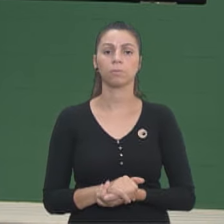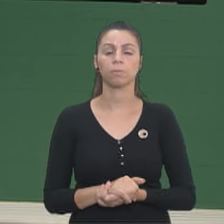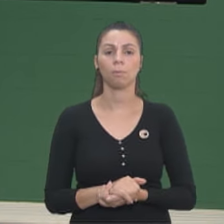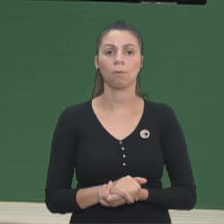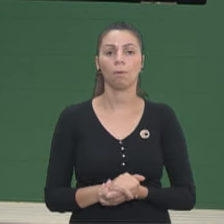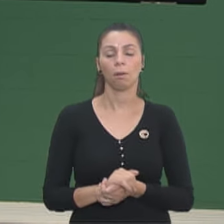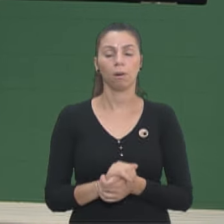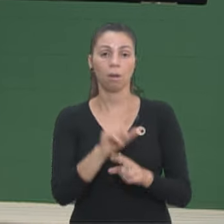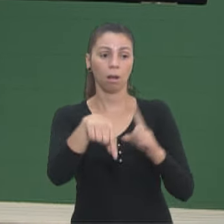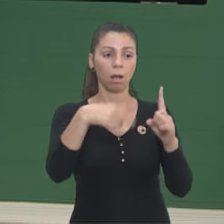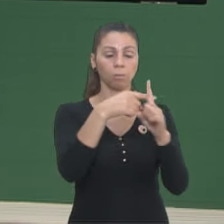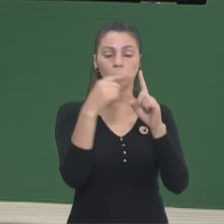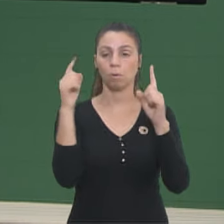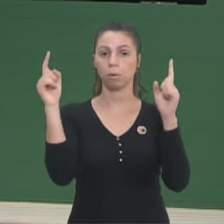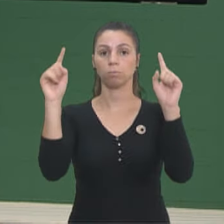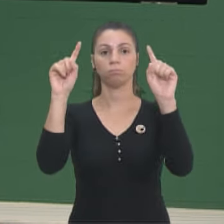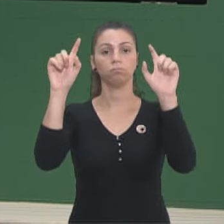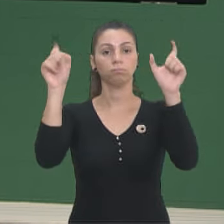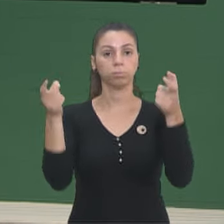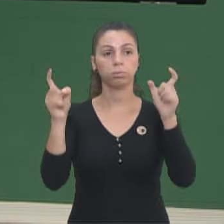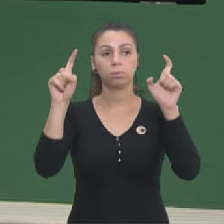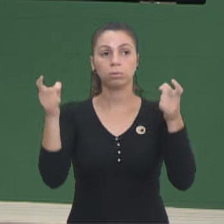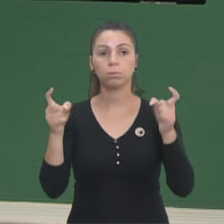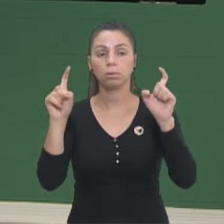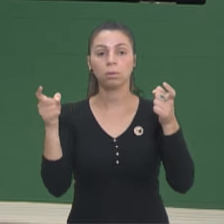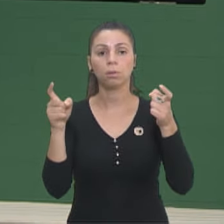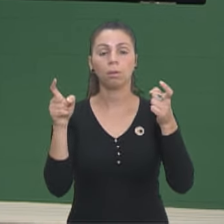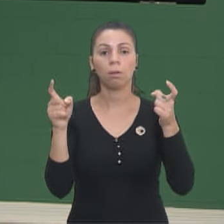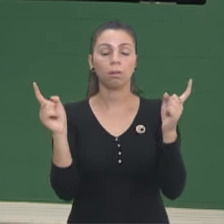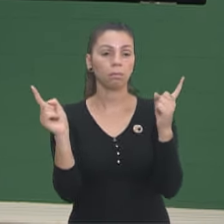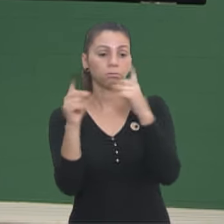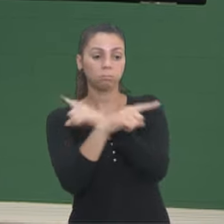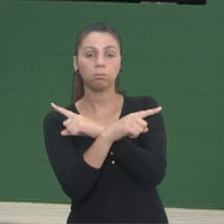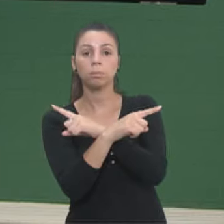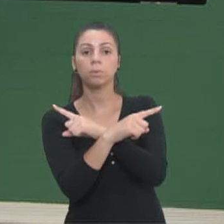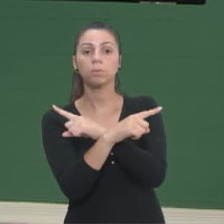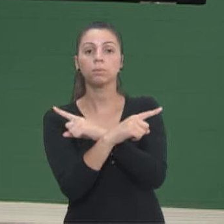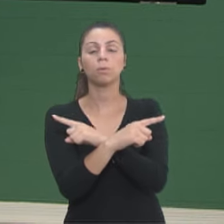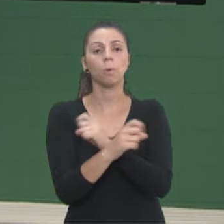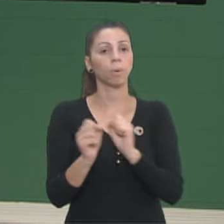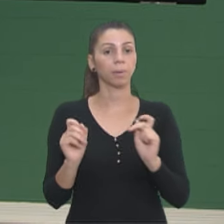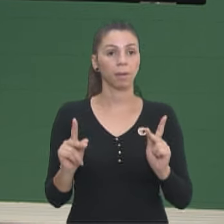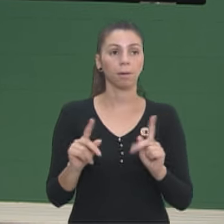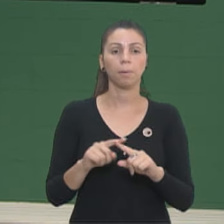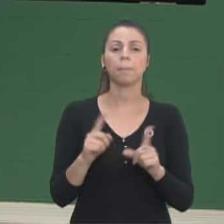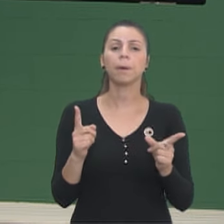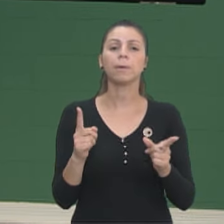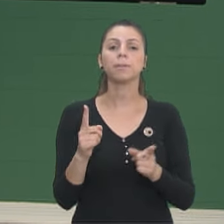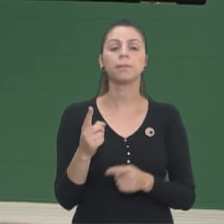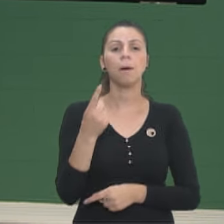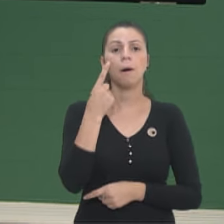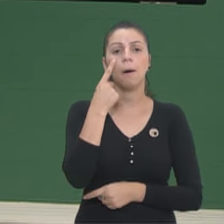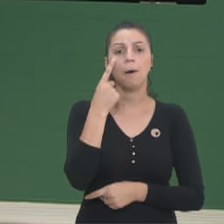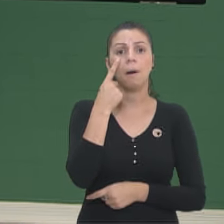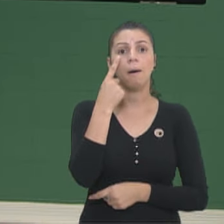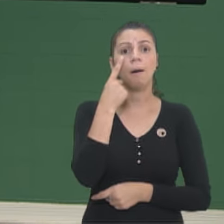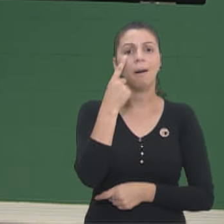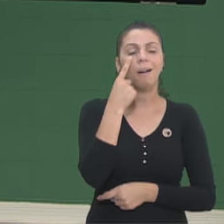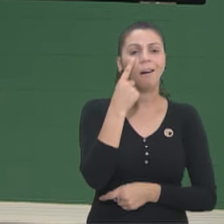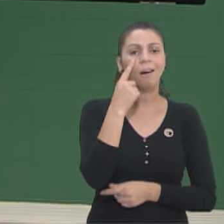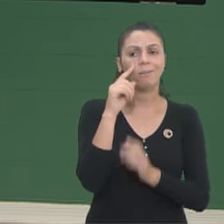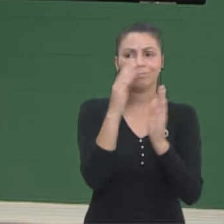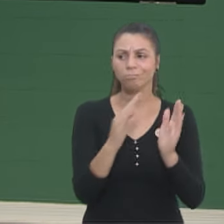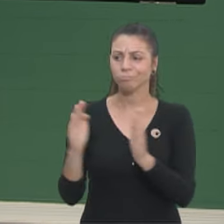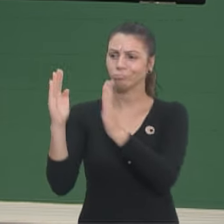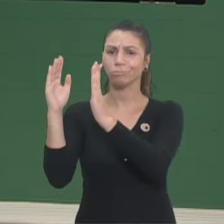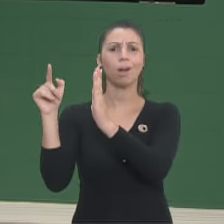dos parênteses, daí vim e trabalhei com o oposto aqui, belezinha. Mas olha aqui como é que eu fiz essa outra